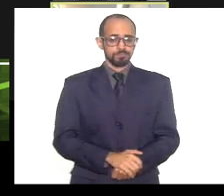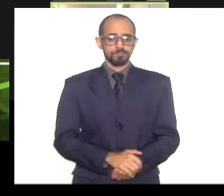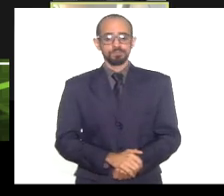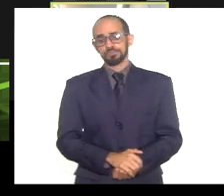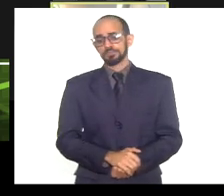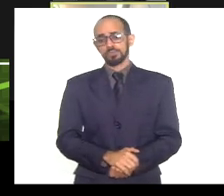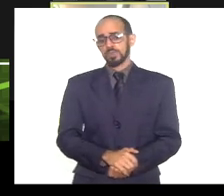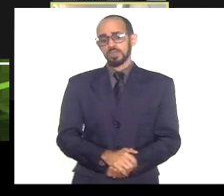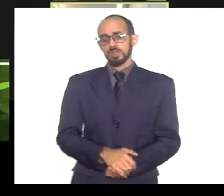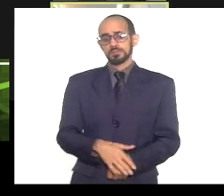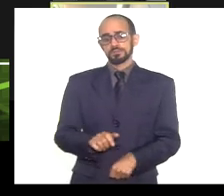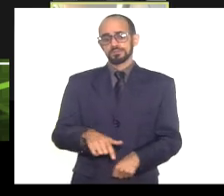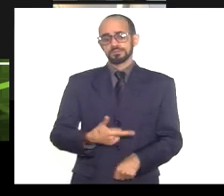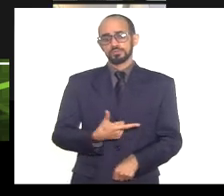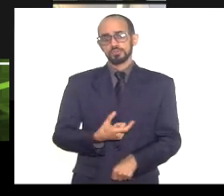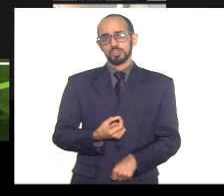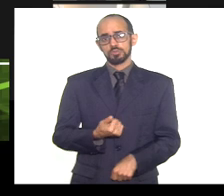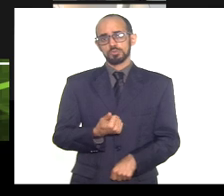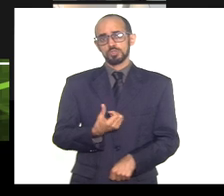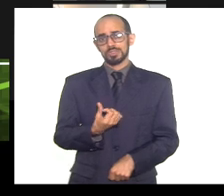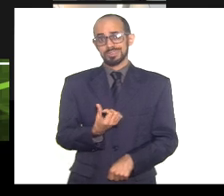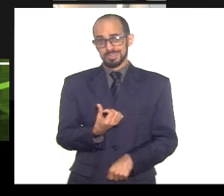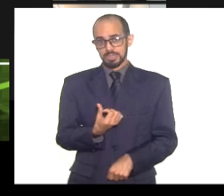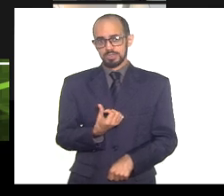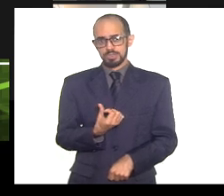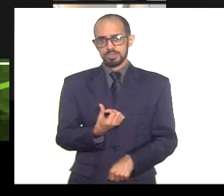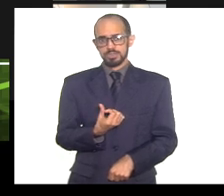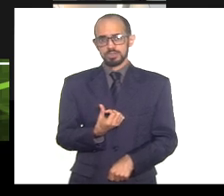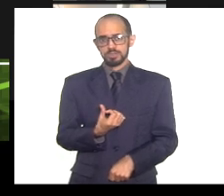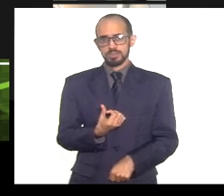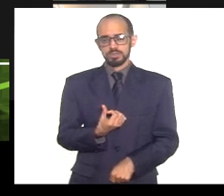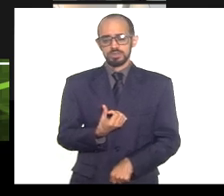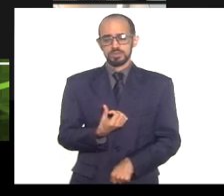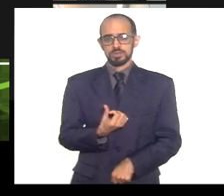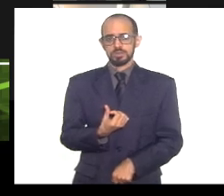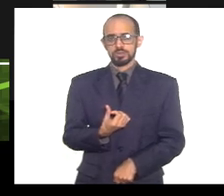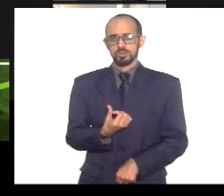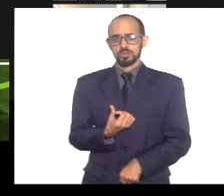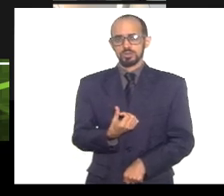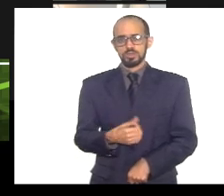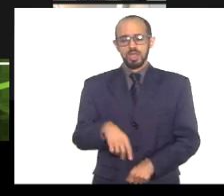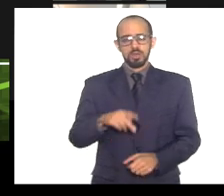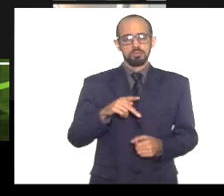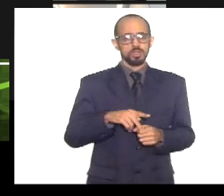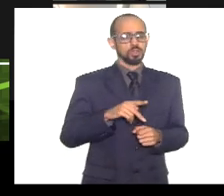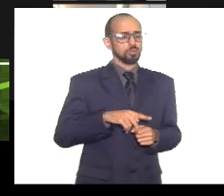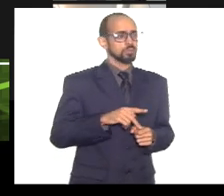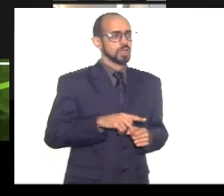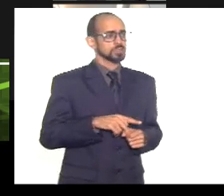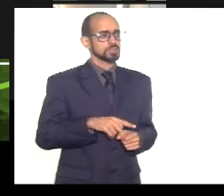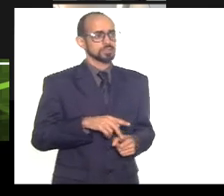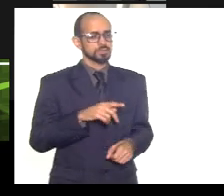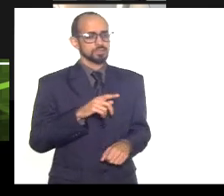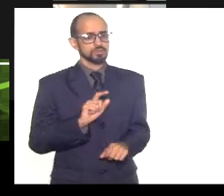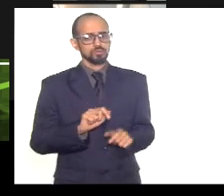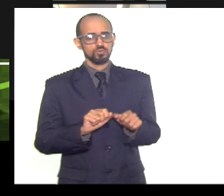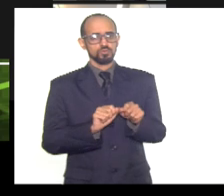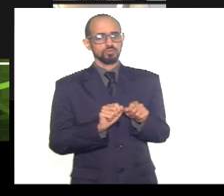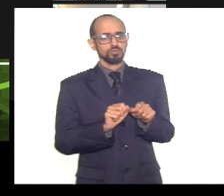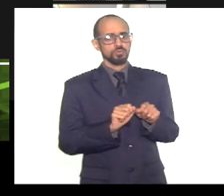Mas, no ano de 2016, a Petrobras fez